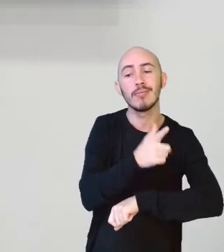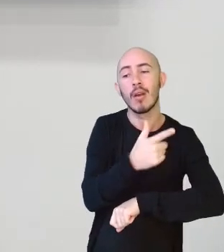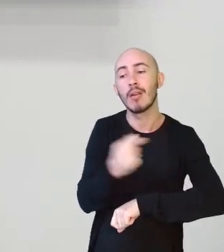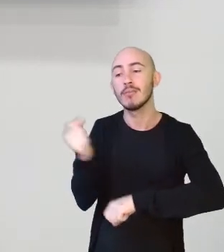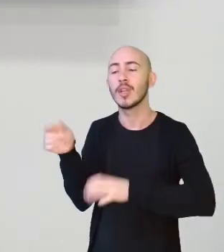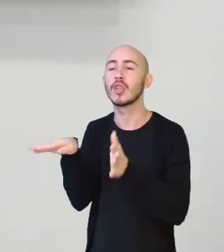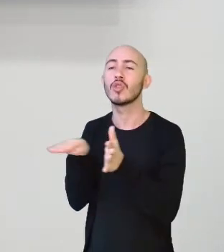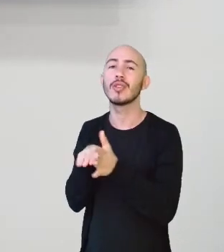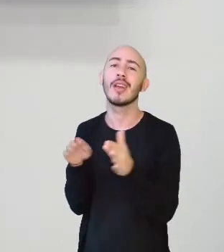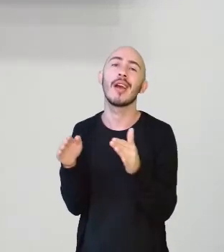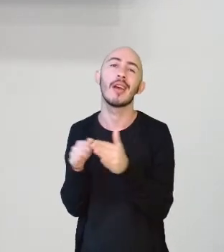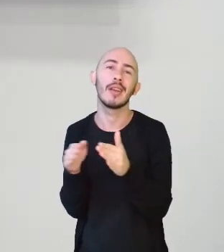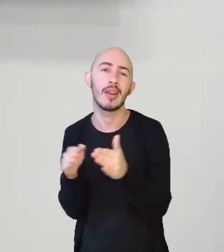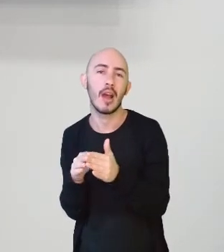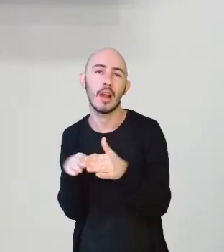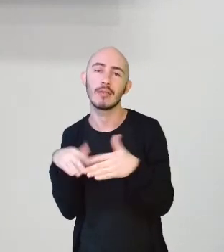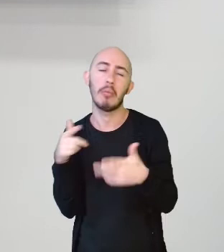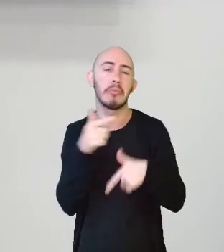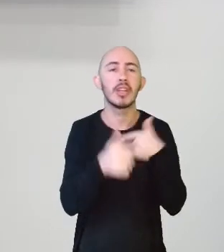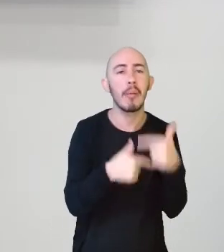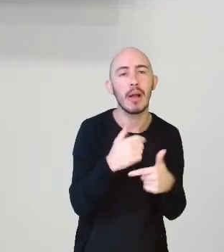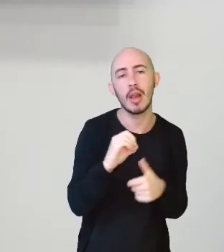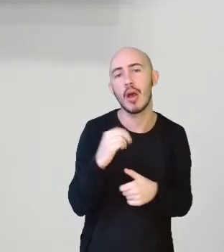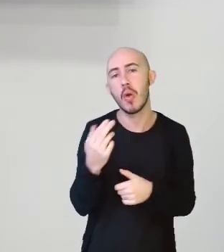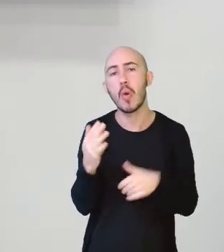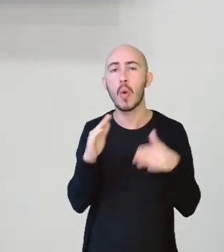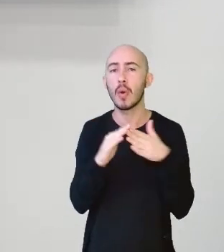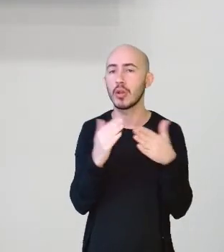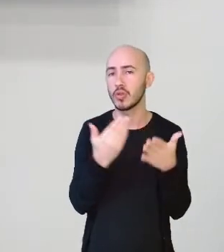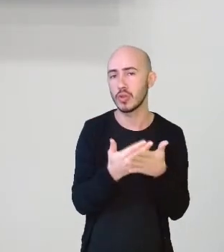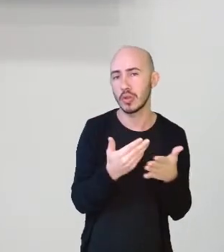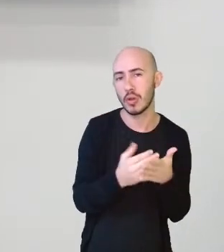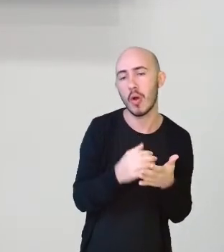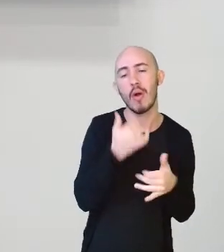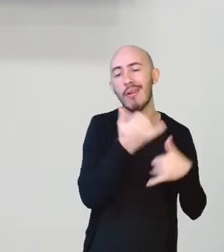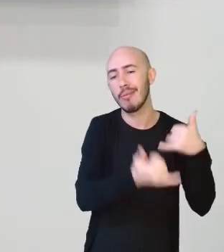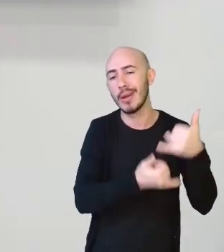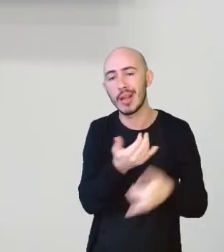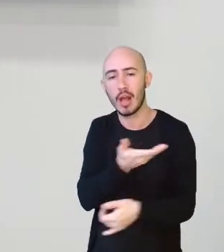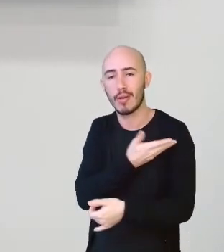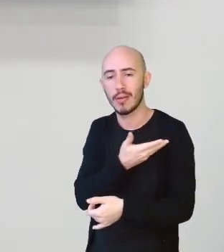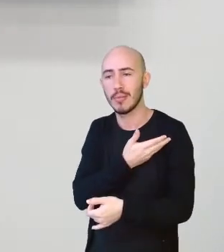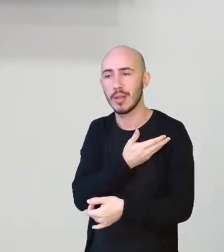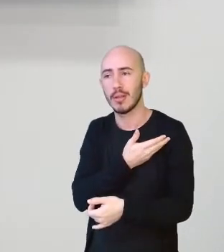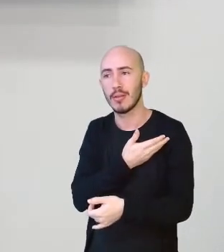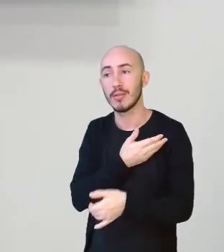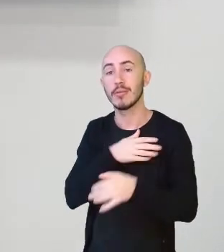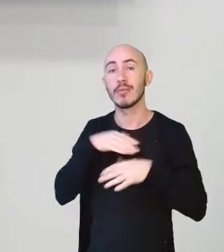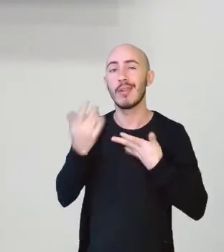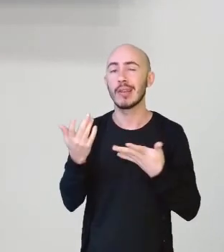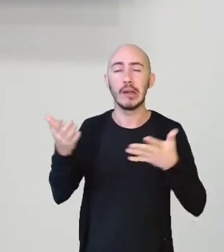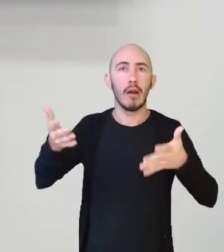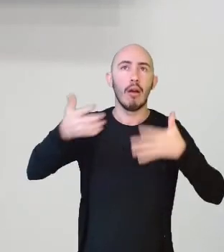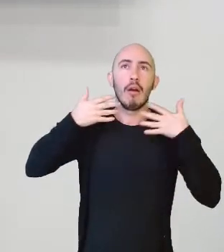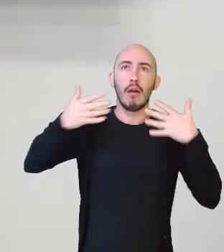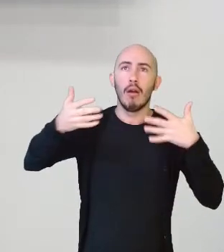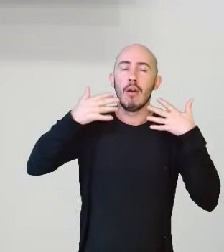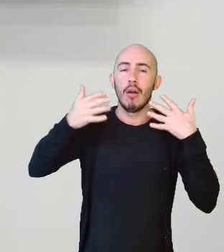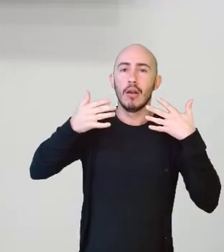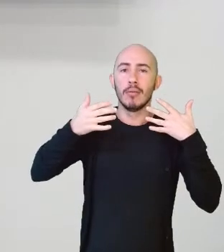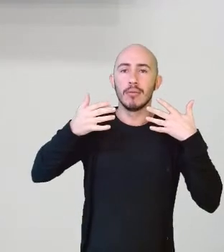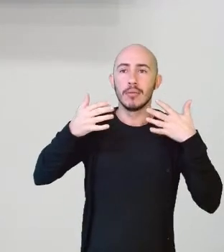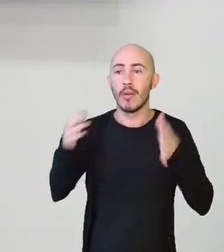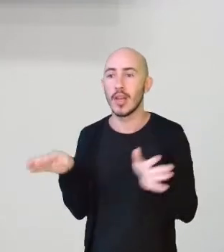trabalhar, ou porque foi para a escola, ou até você foi jogar bola, foi brincar com seus amigos, tá aquele calor, e você